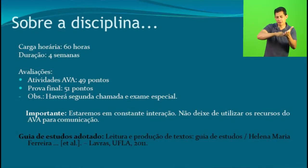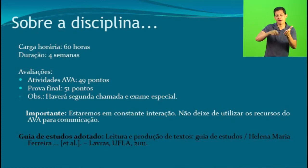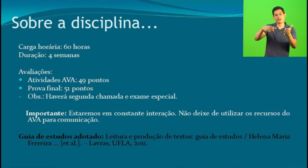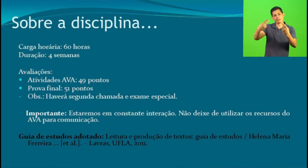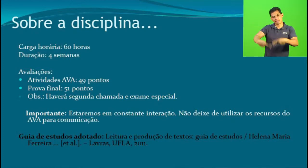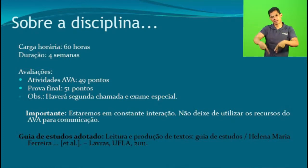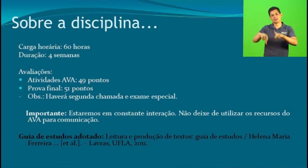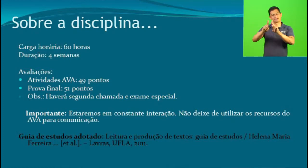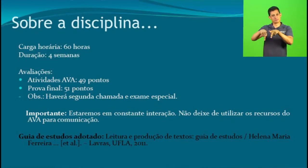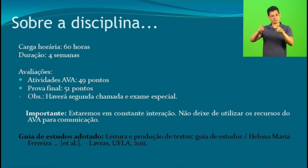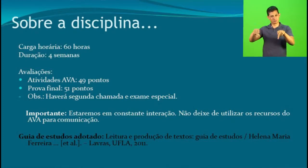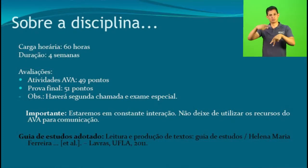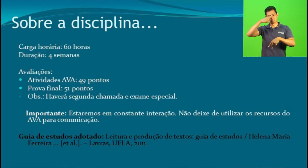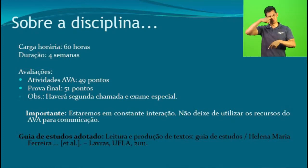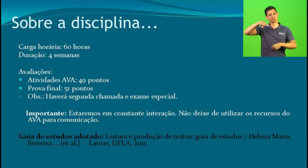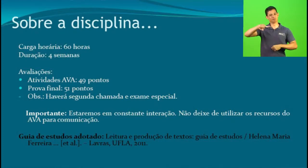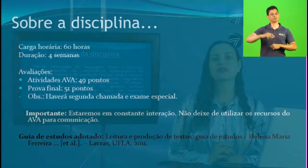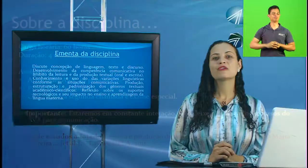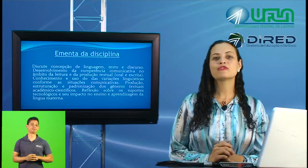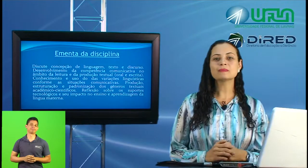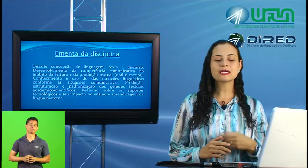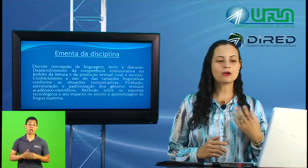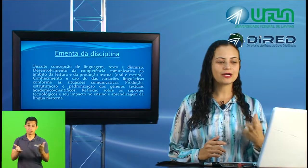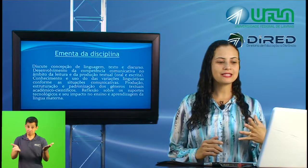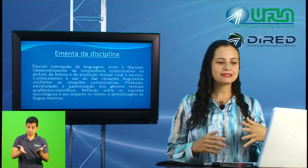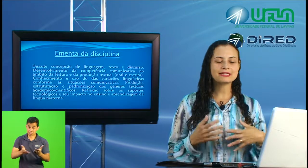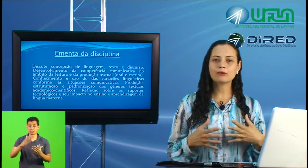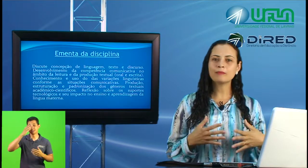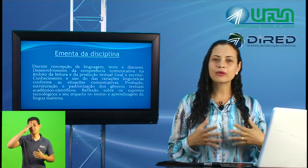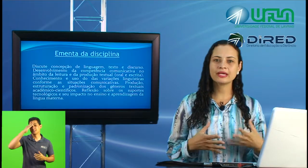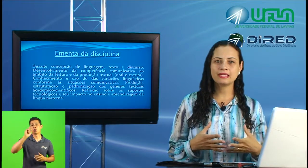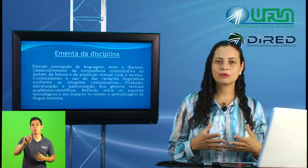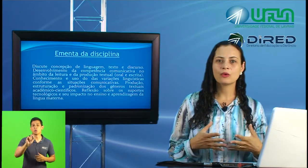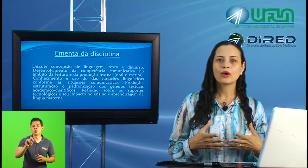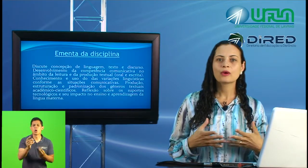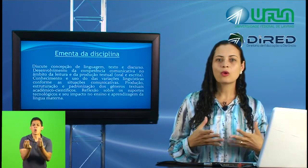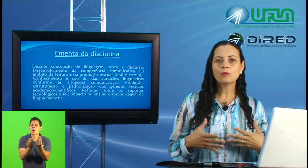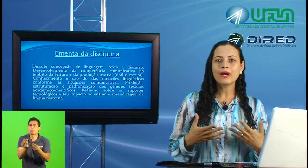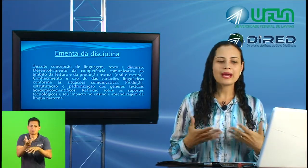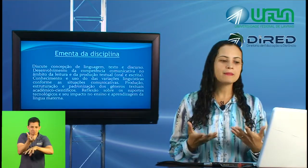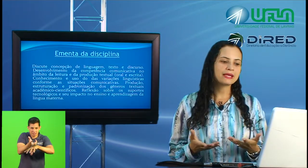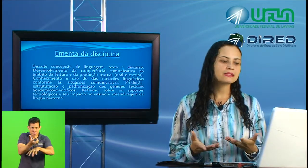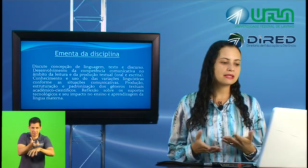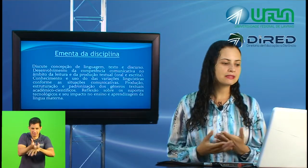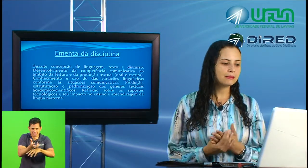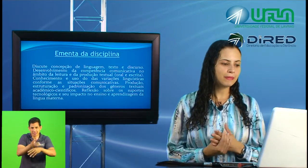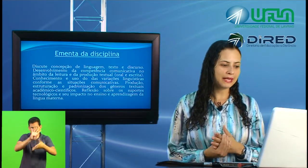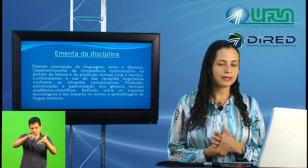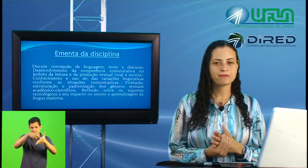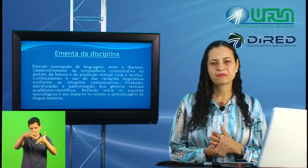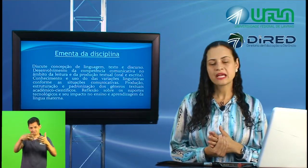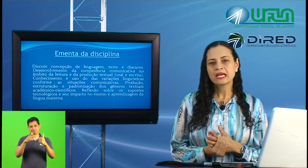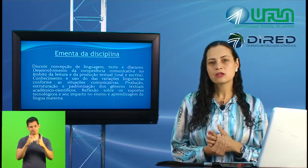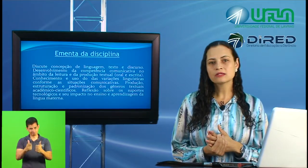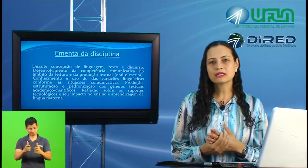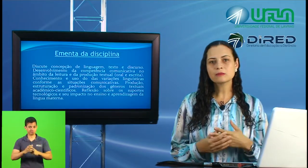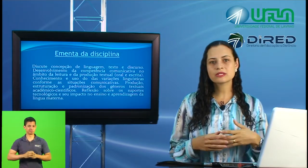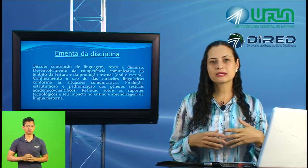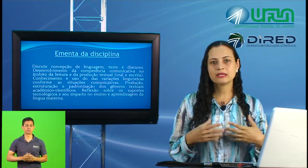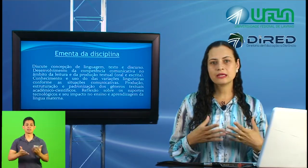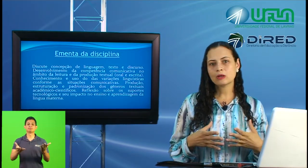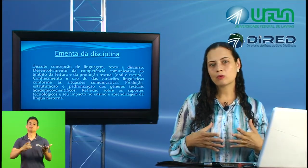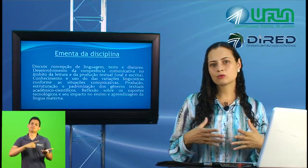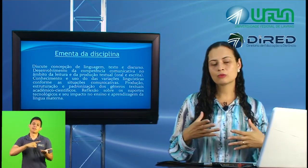da UFLA. Bom, vamos agora entender um pouquinho como é a ementa da disciplina. Nós